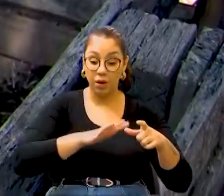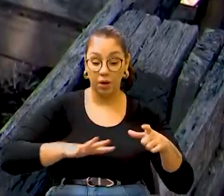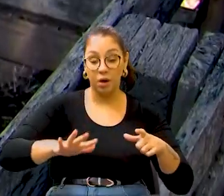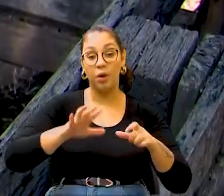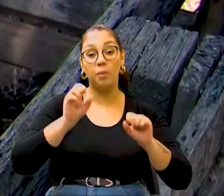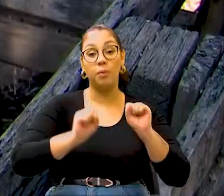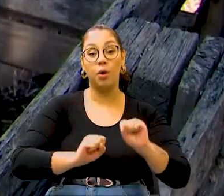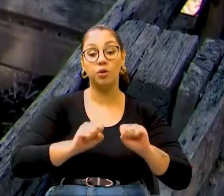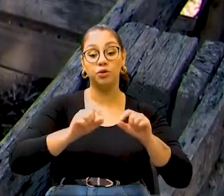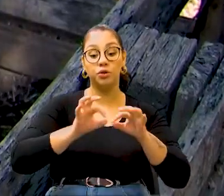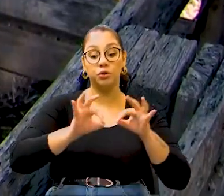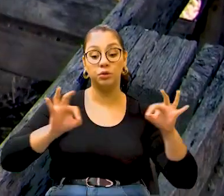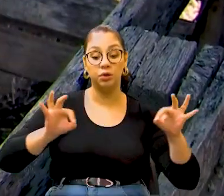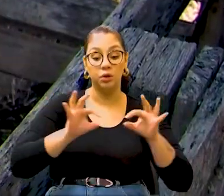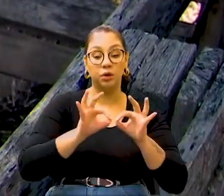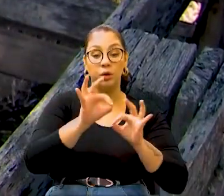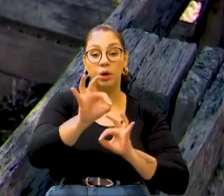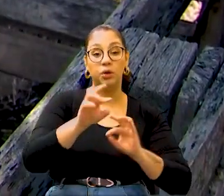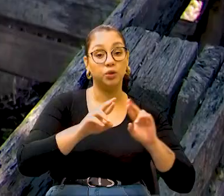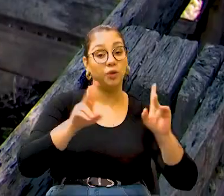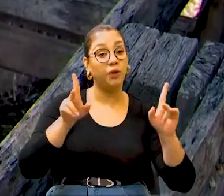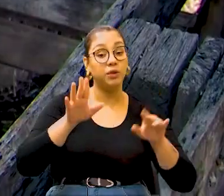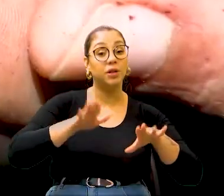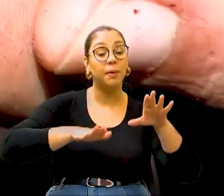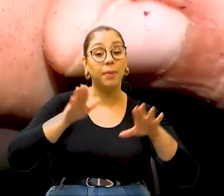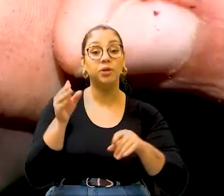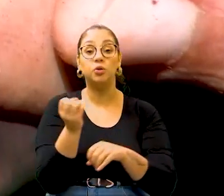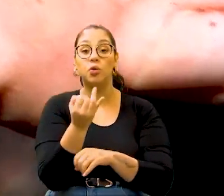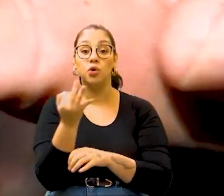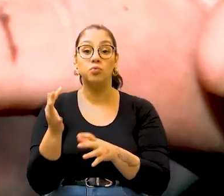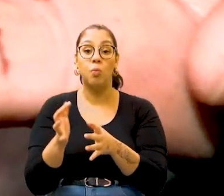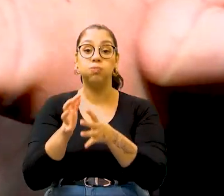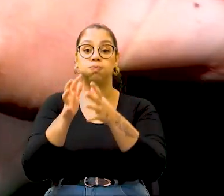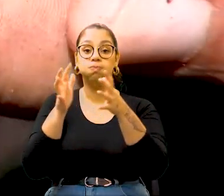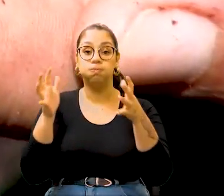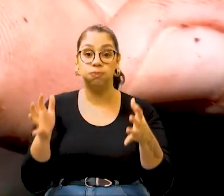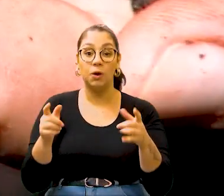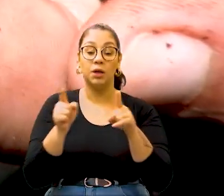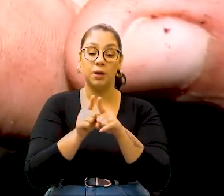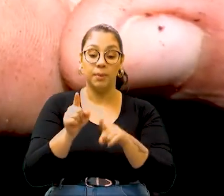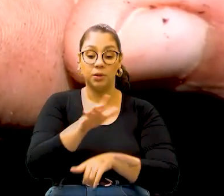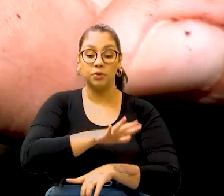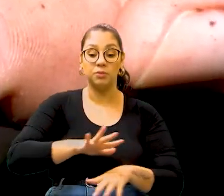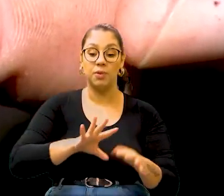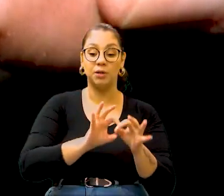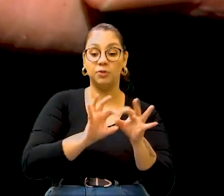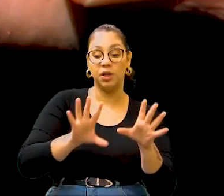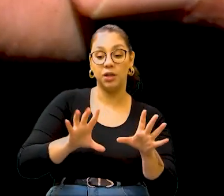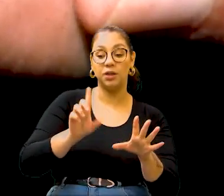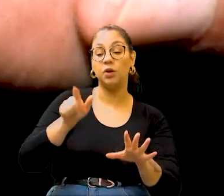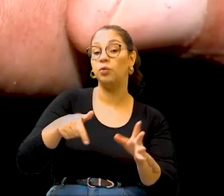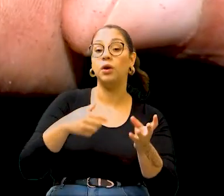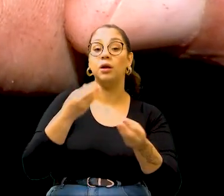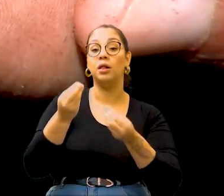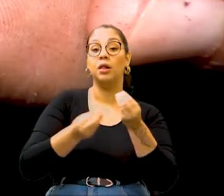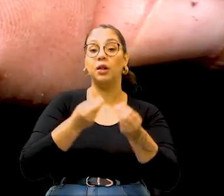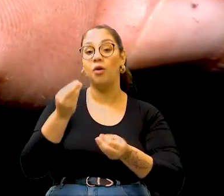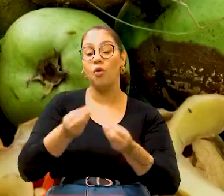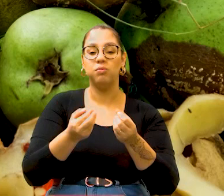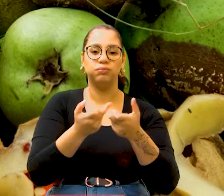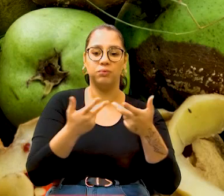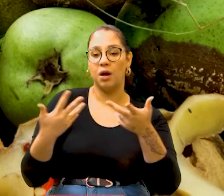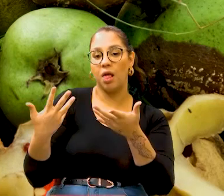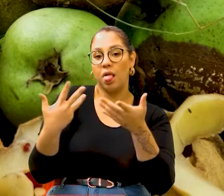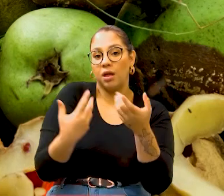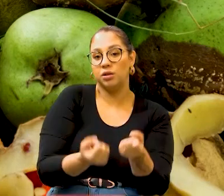As leiras podem ter porte e tamanho variado. Dependendo do volume de resíduos gerados e do espaço disponível,